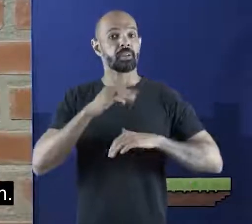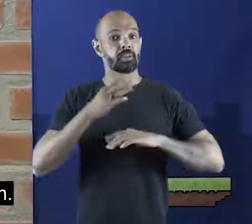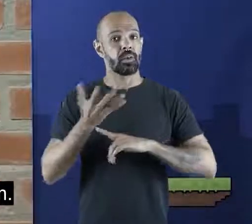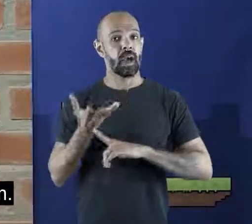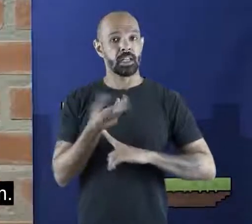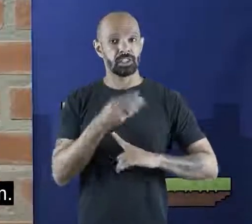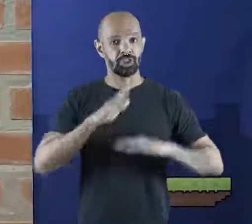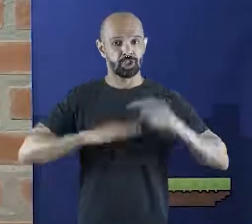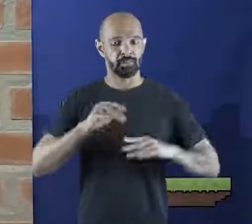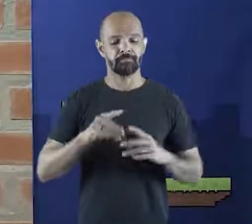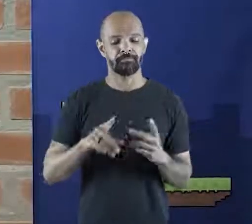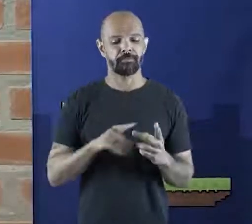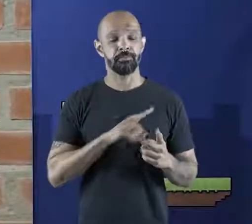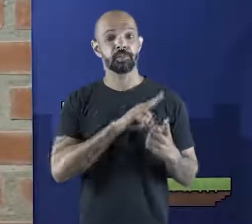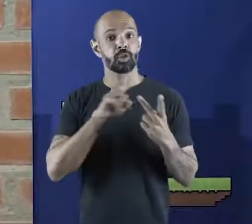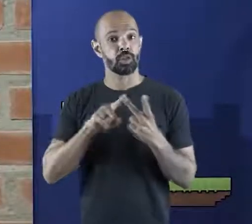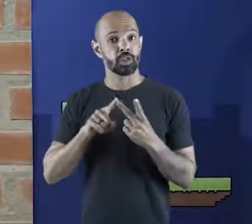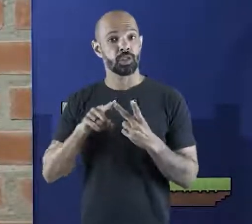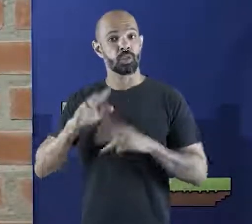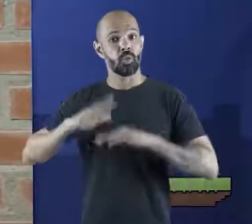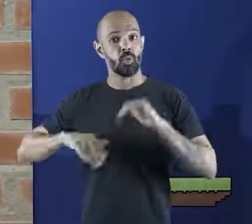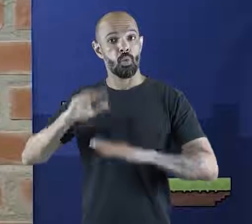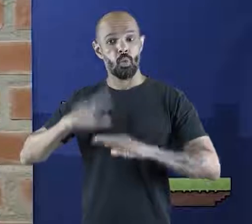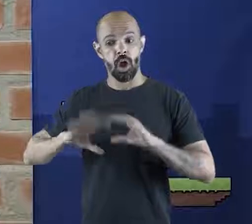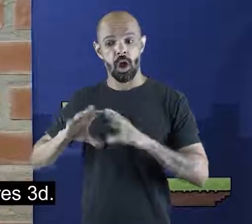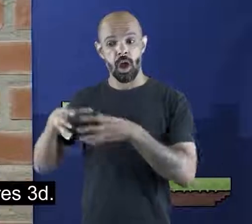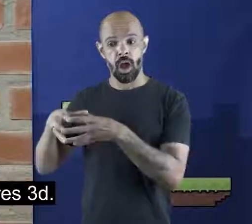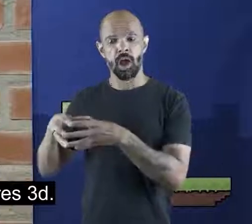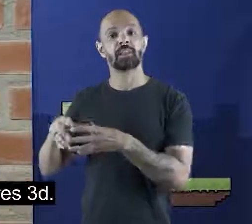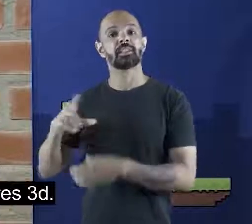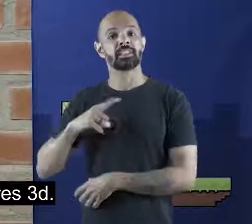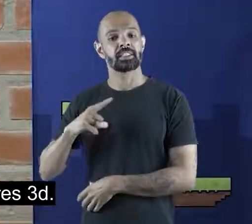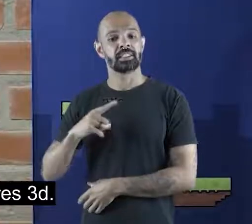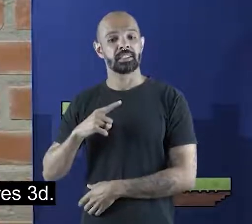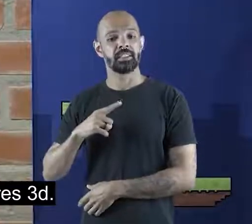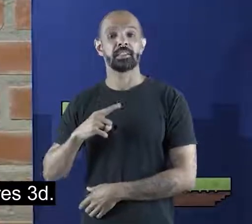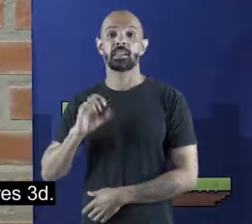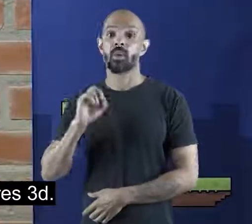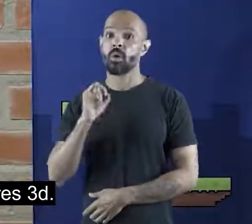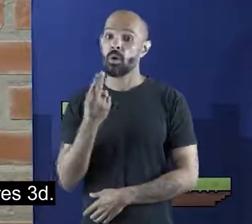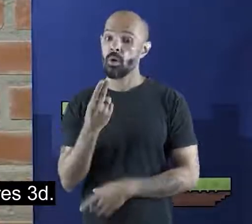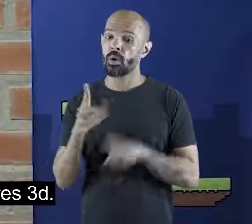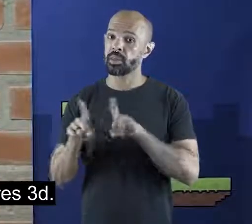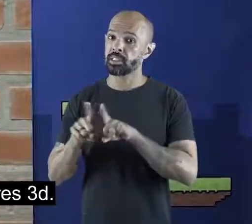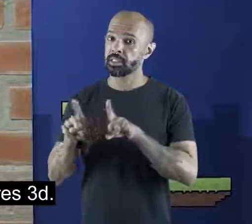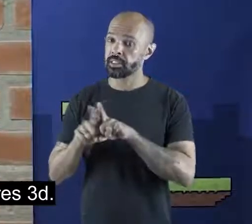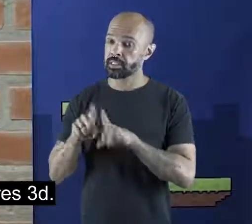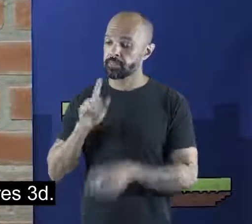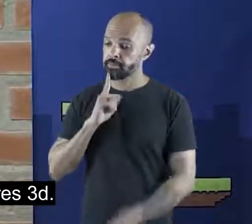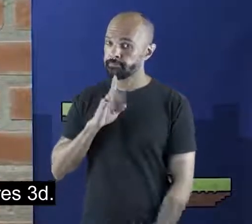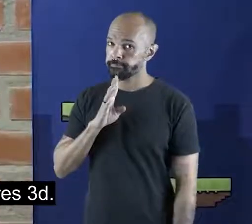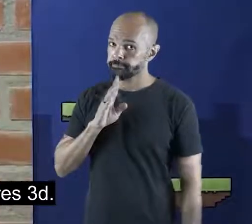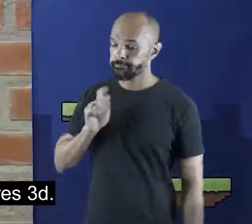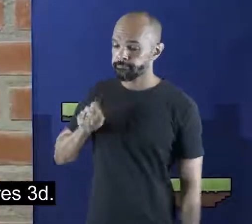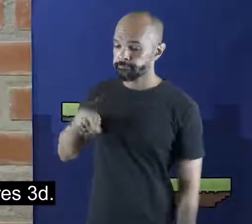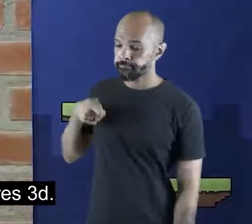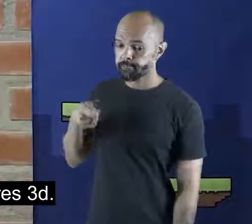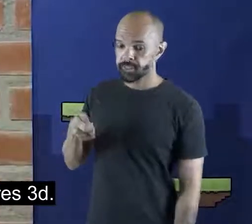tem. A segunda grande classe são os artistas, ou também